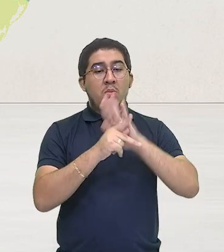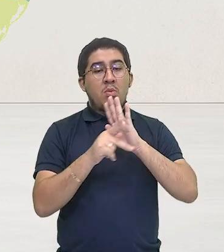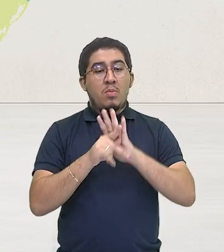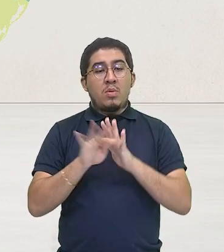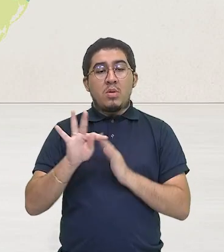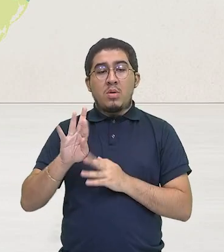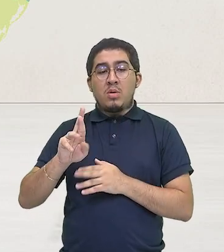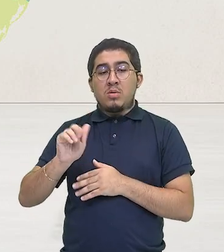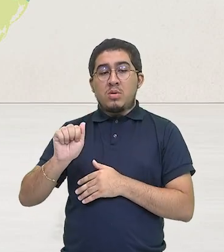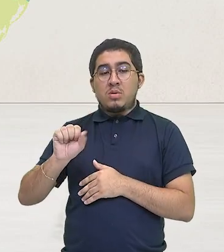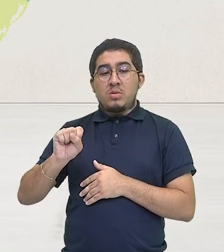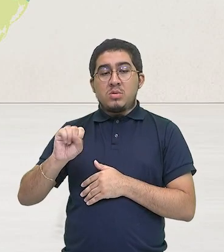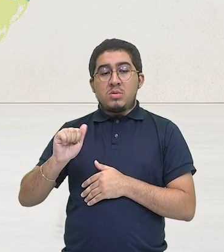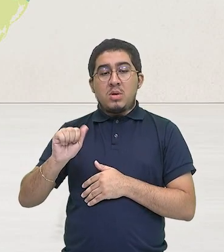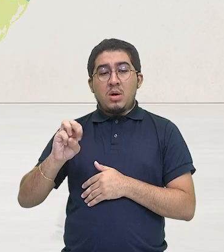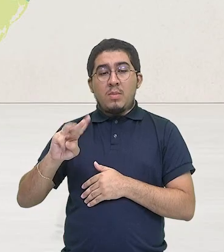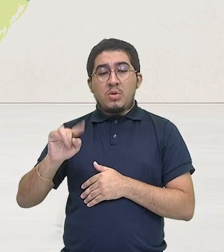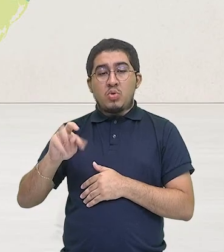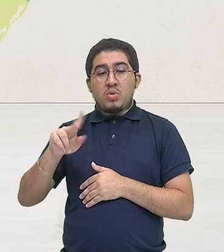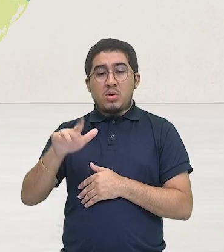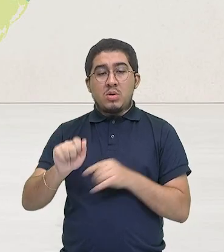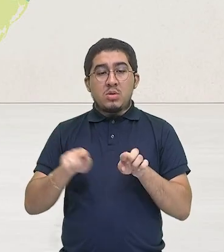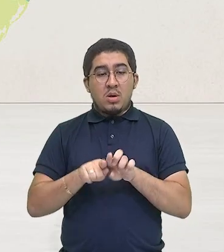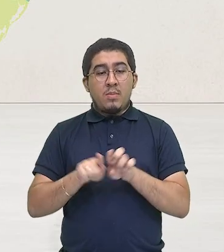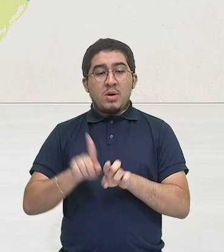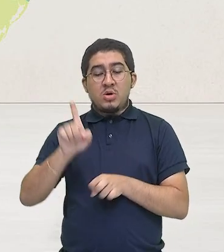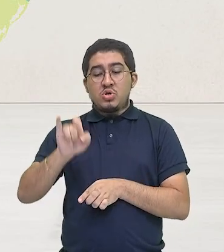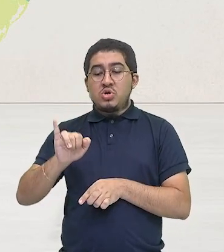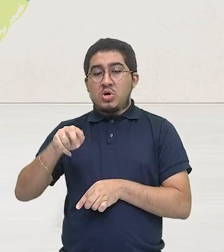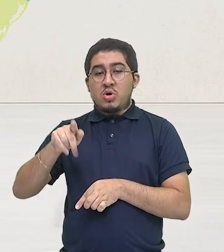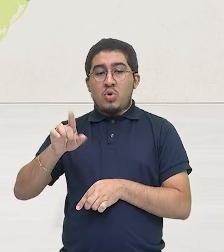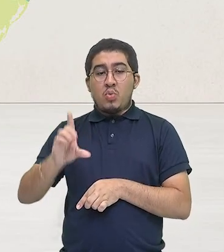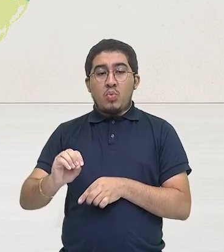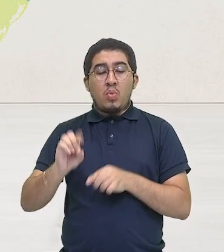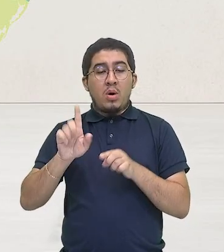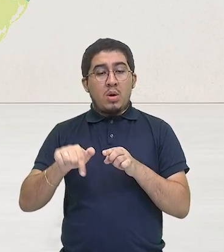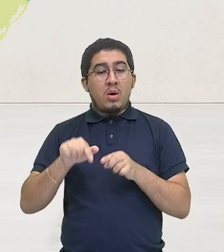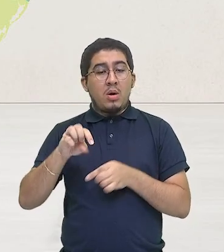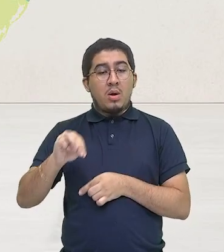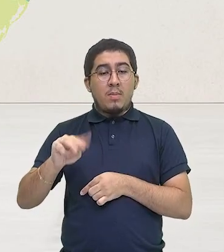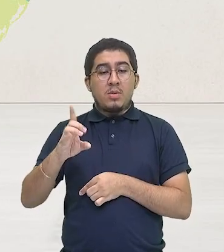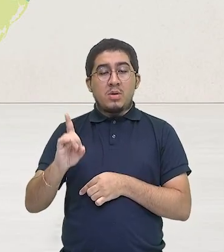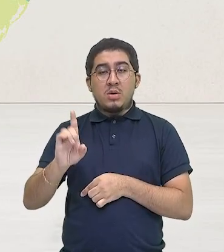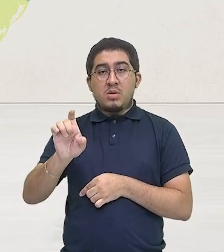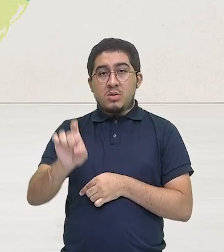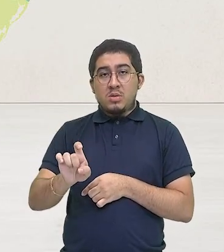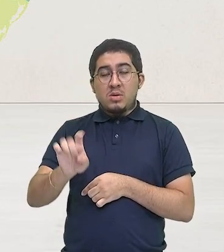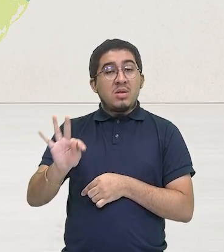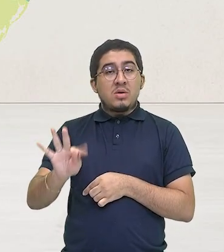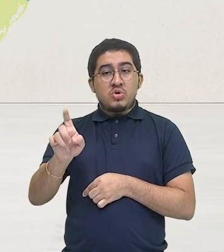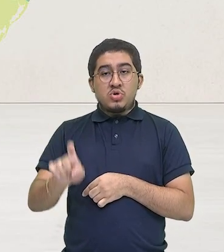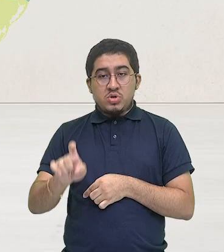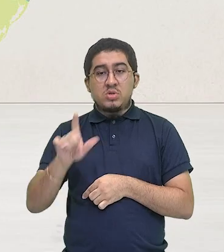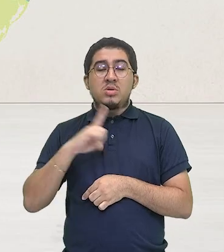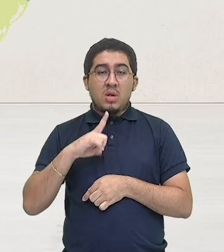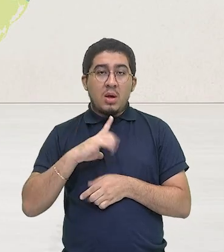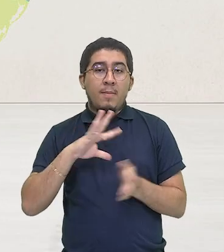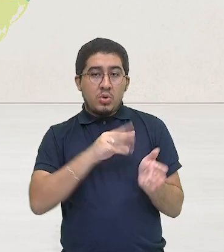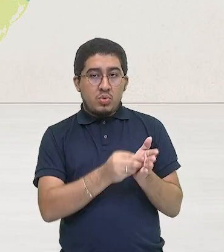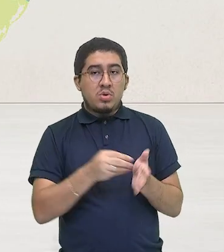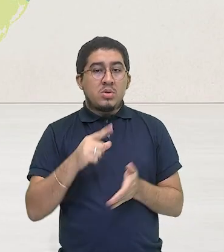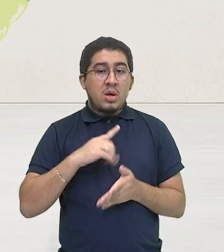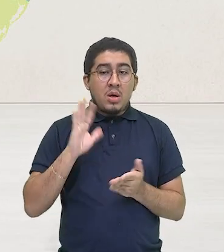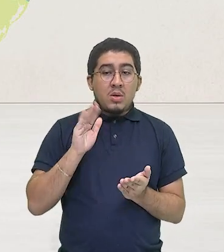da Transamazônica e Xingu. São movimentos que aqui na Amazônia existem, estão